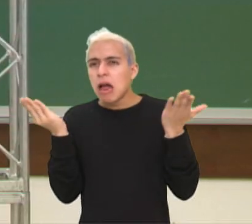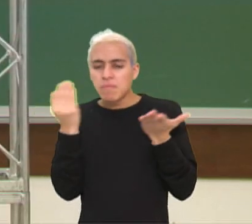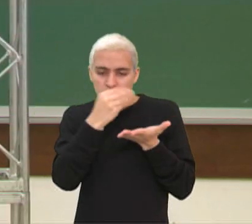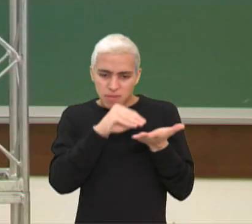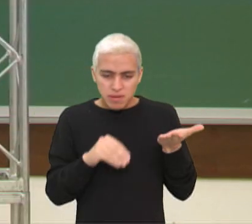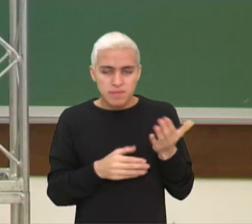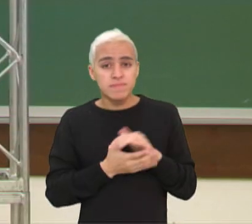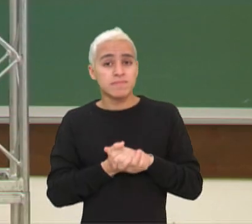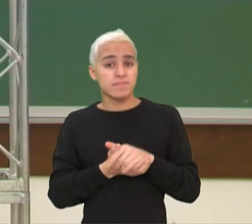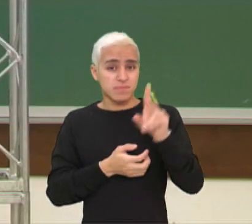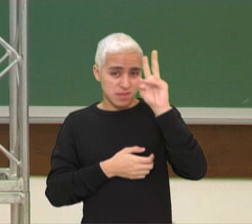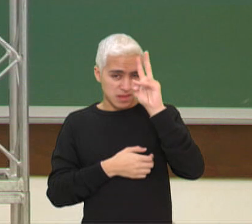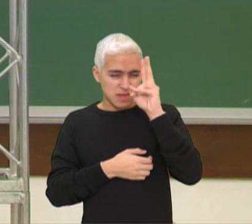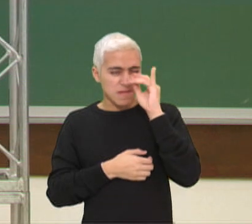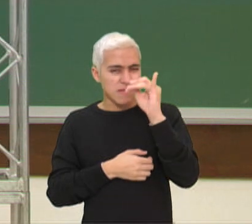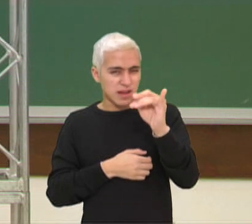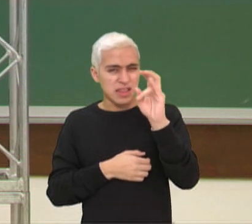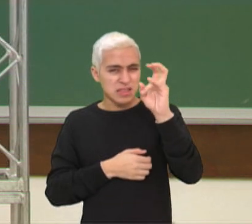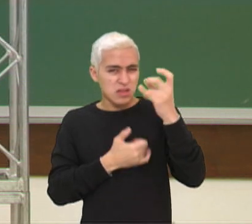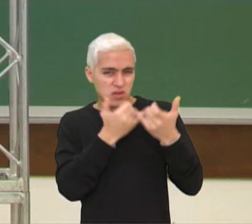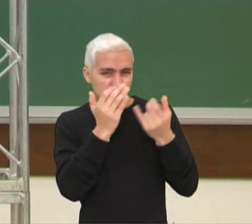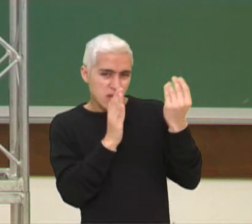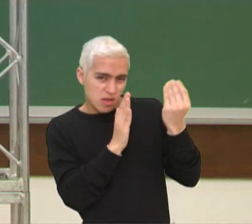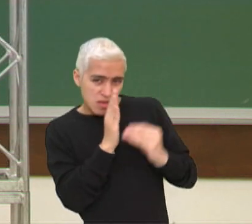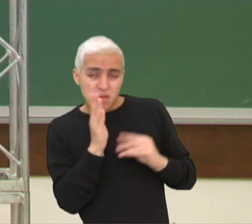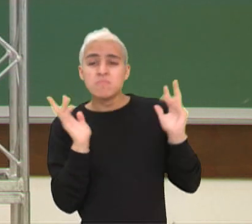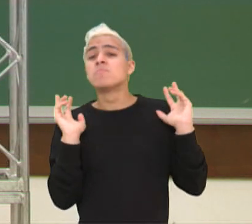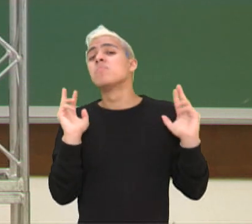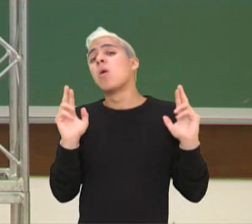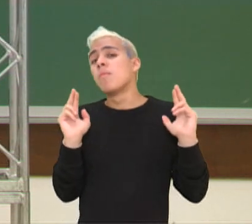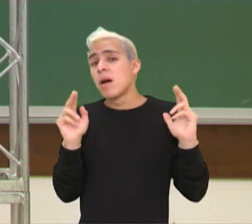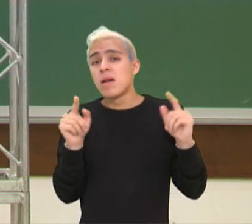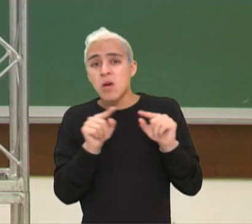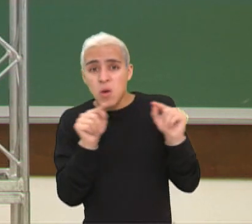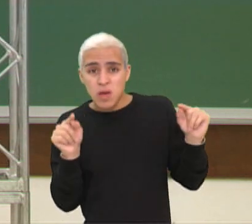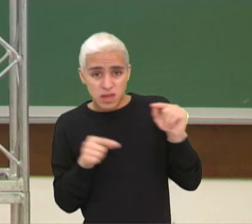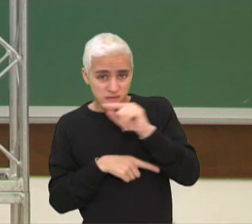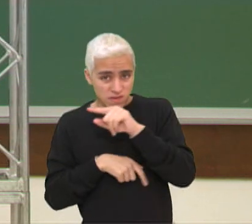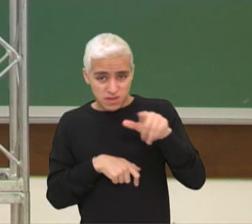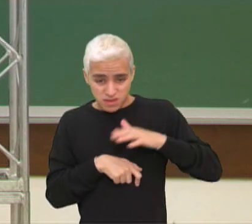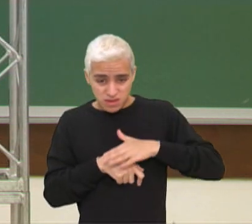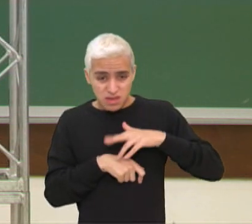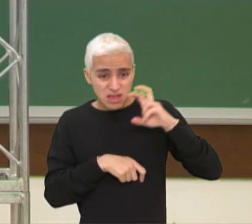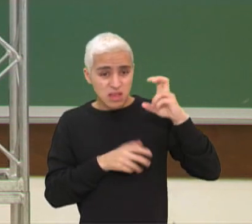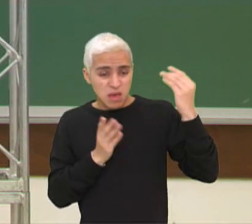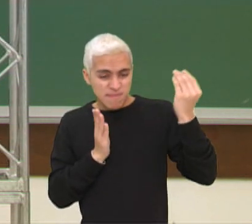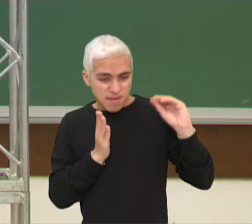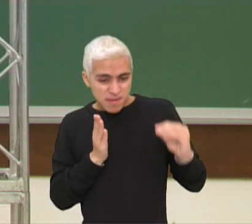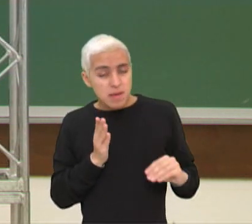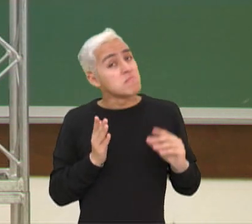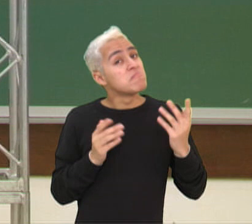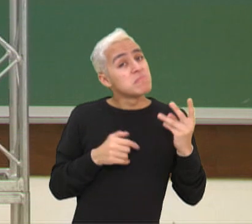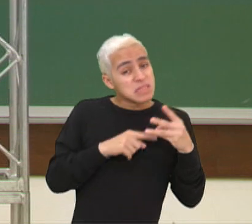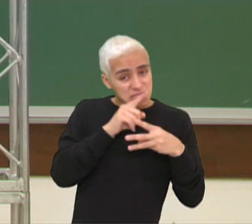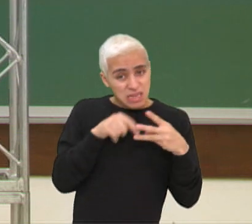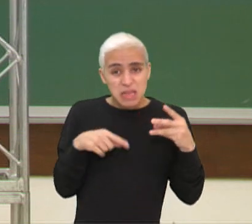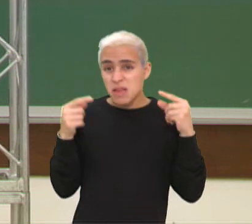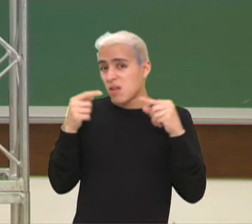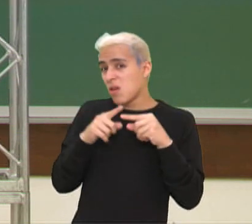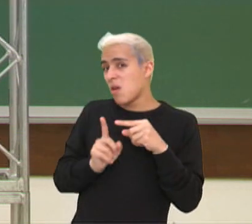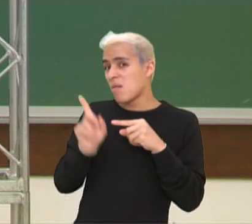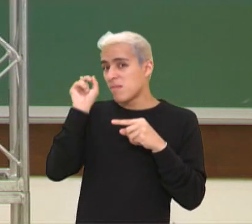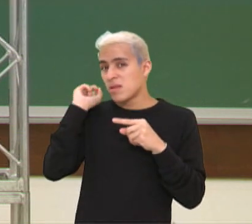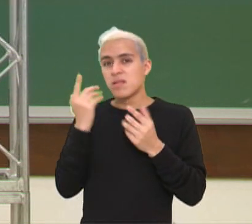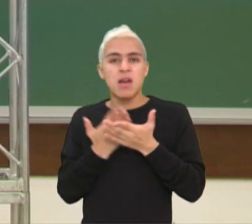vocês anotarem 5 jogos? Então, o que acontece? Eu espero assim que vocês, esses 5 jogos que vocês anotaram, pelo menos 3 seja o que a